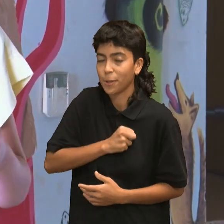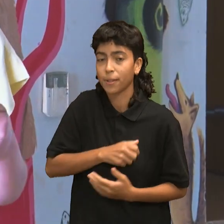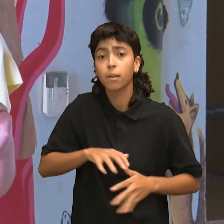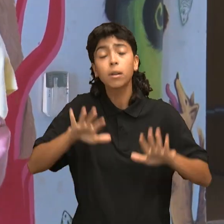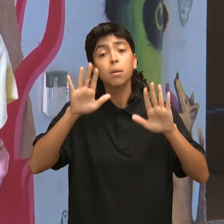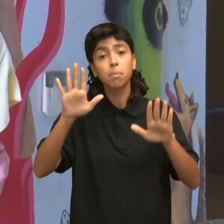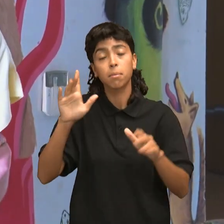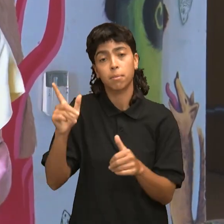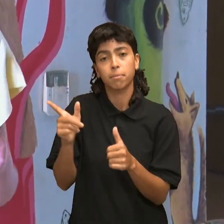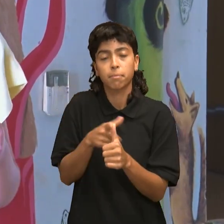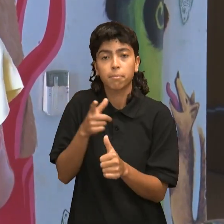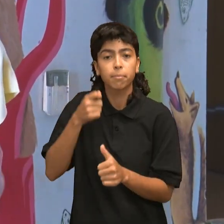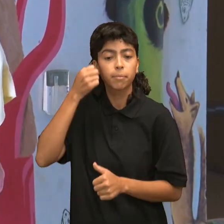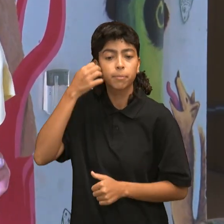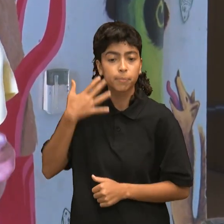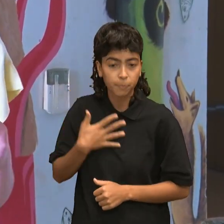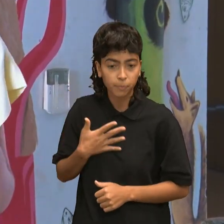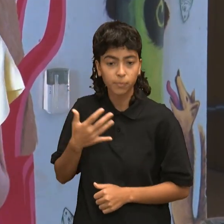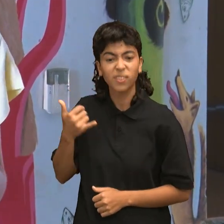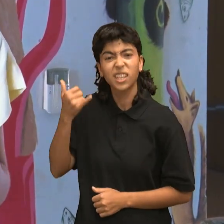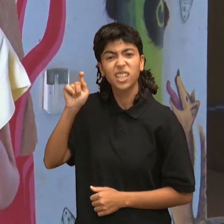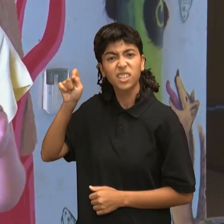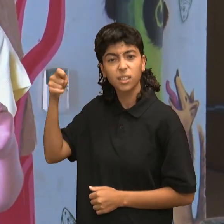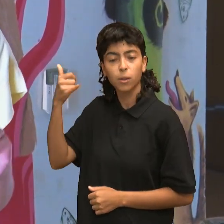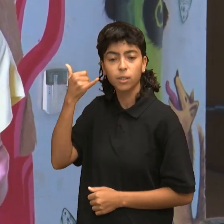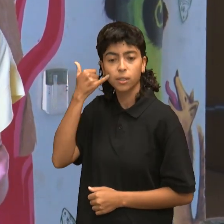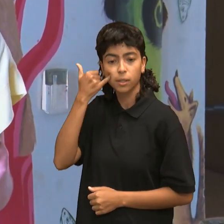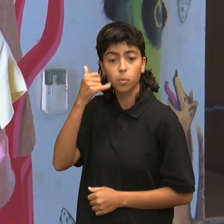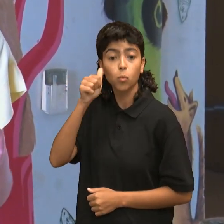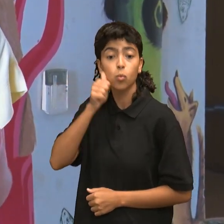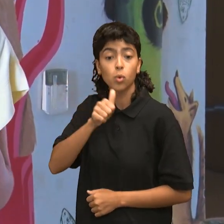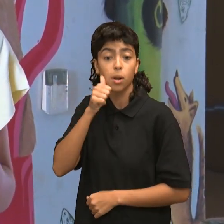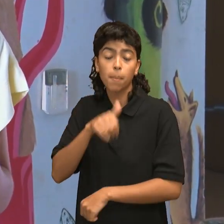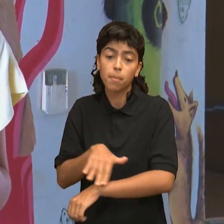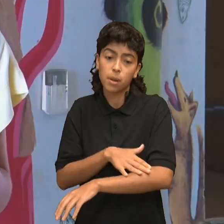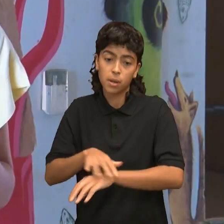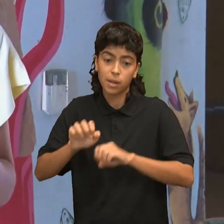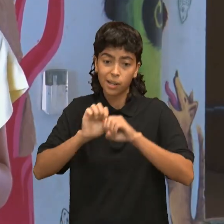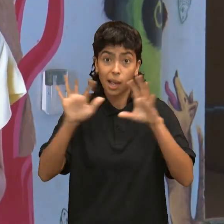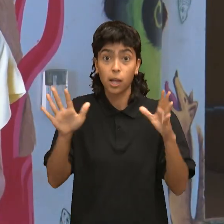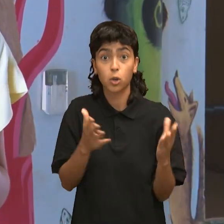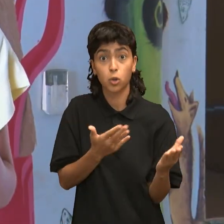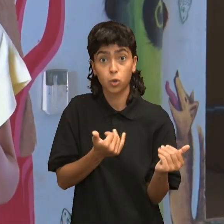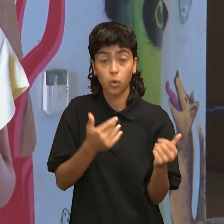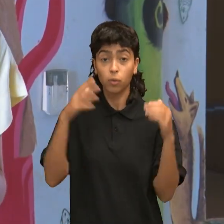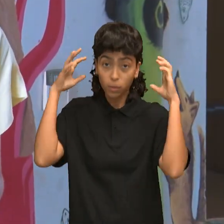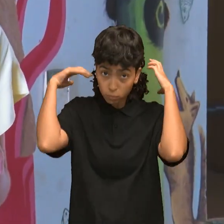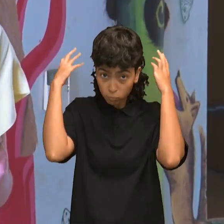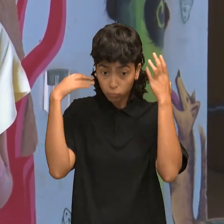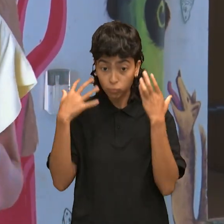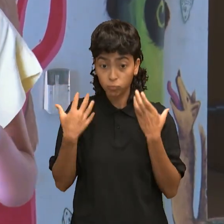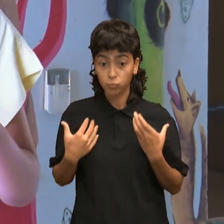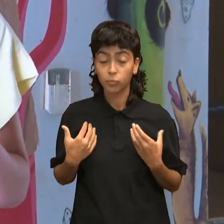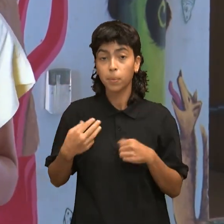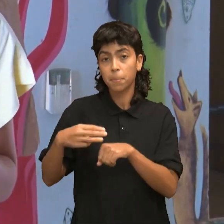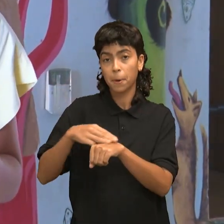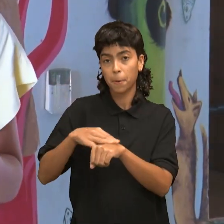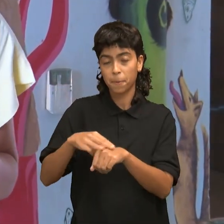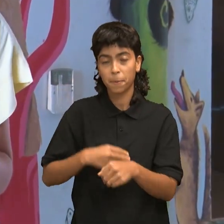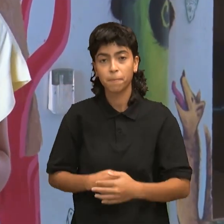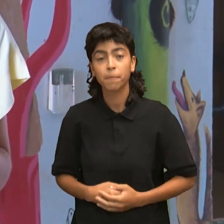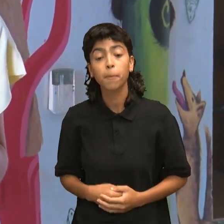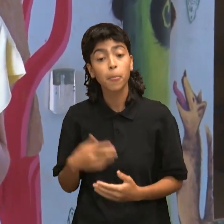eu me autodescrevo. Eu sou uma mulher jovem, de pele clara, cabelos castanhos, longos e cacheados. E agora